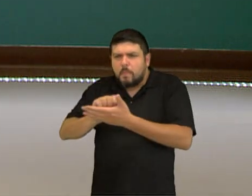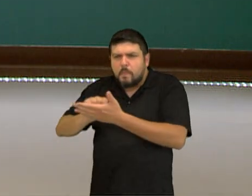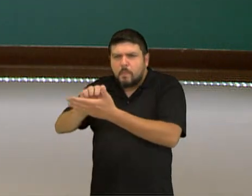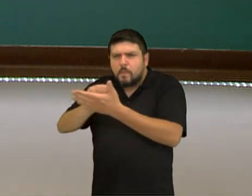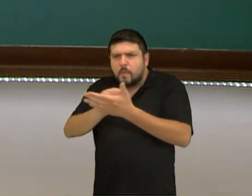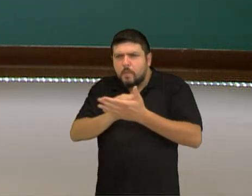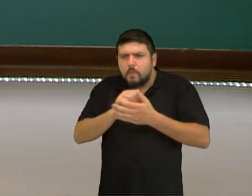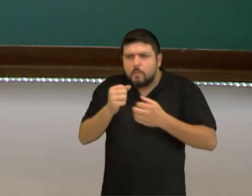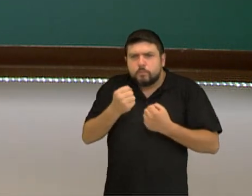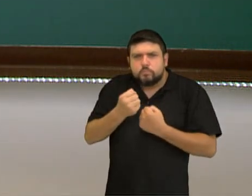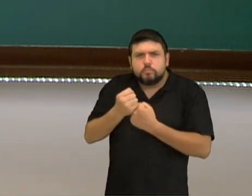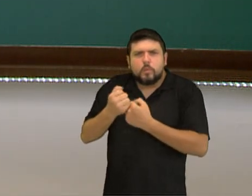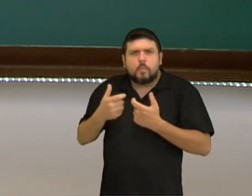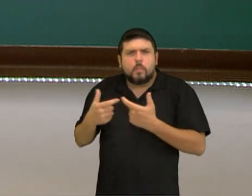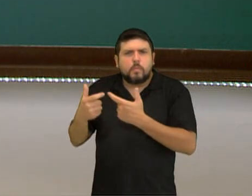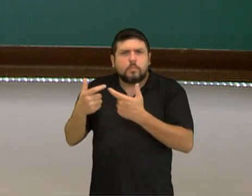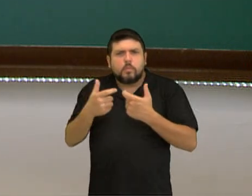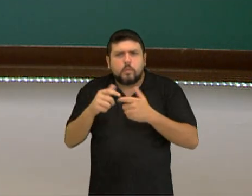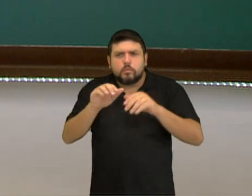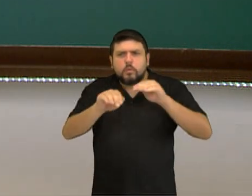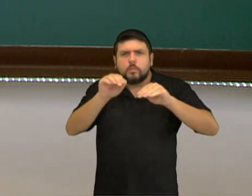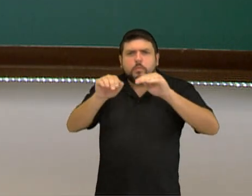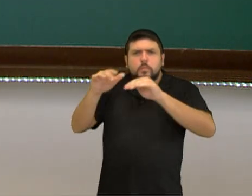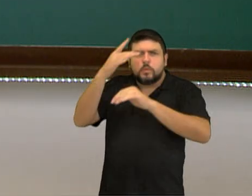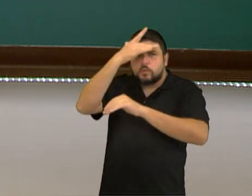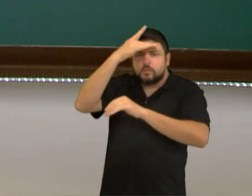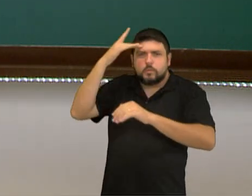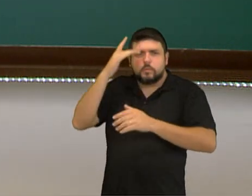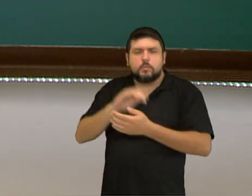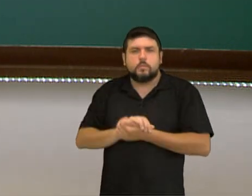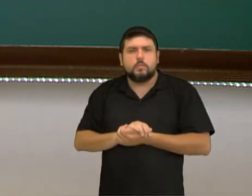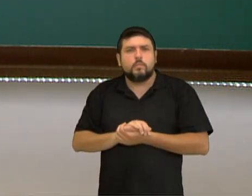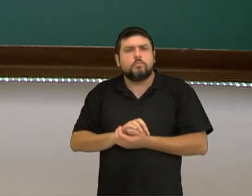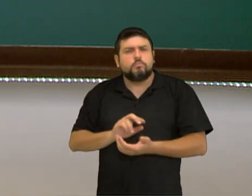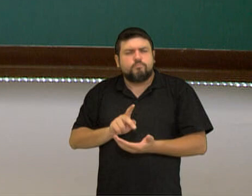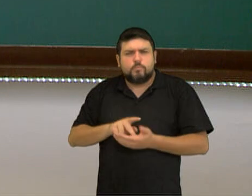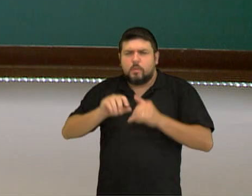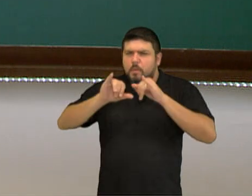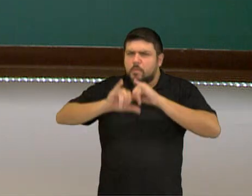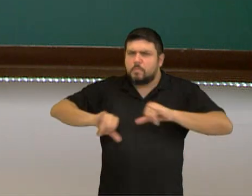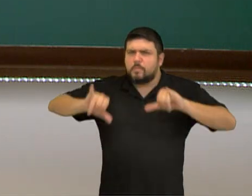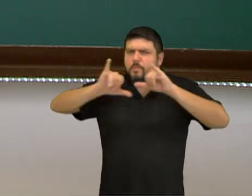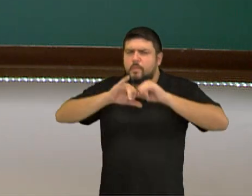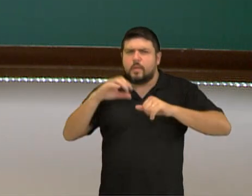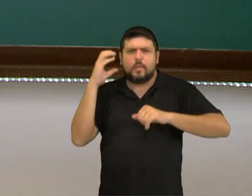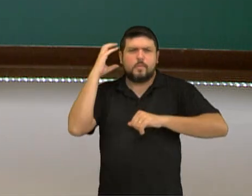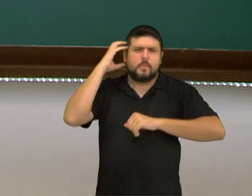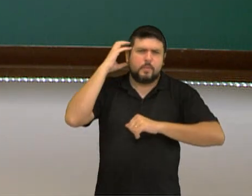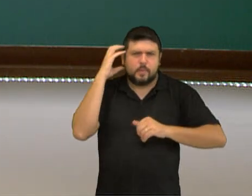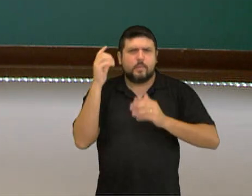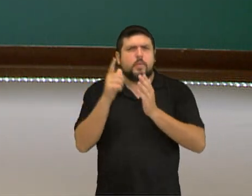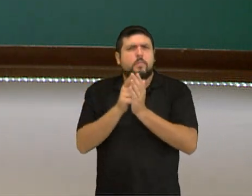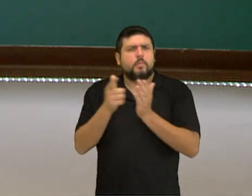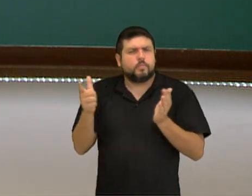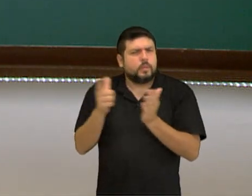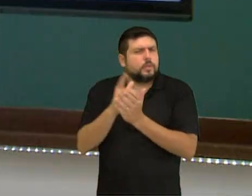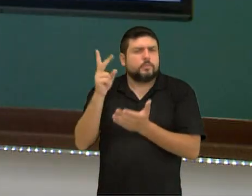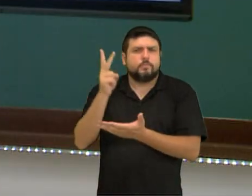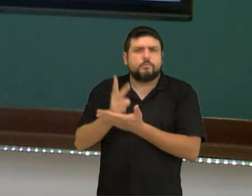tropas, convocando as pessoas. Então, intensa propaganda nos meios de comunicação acontecendo o tempo